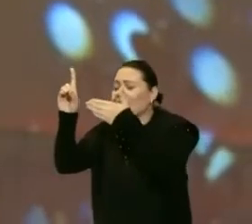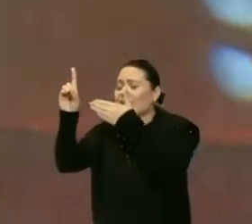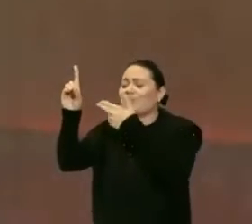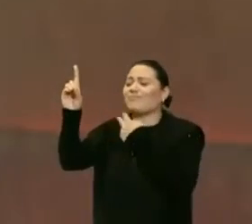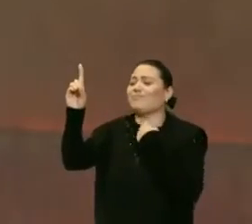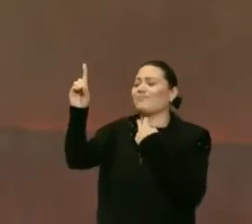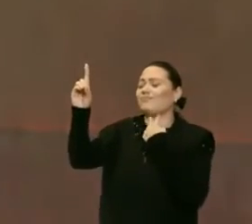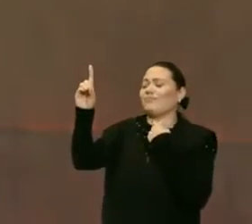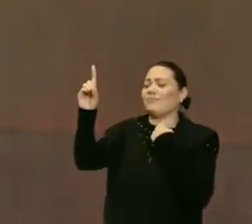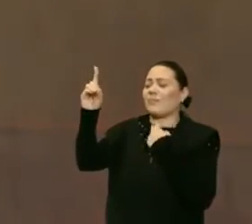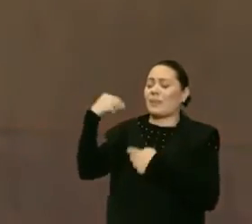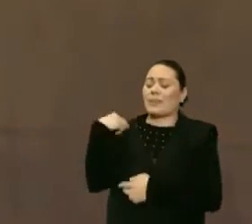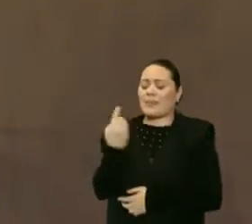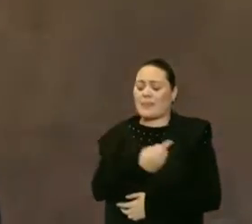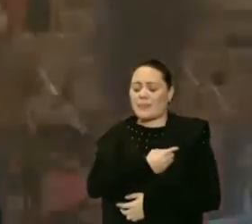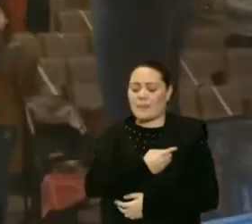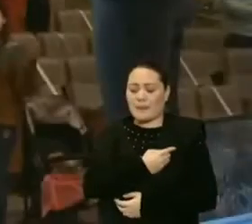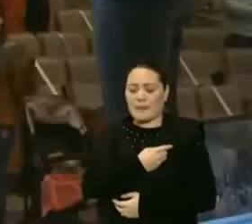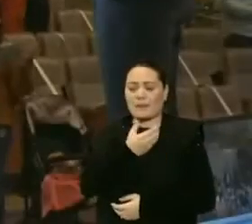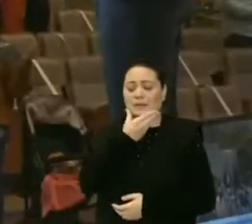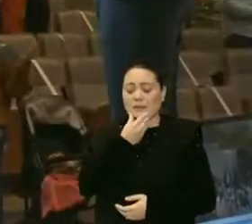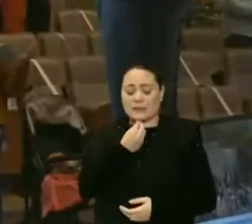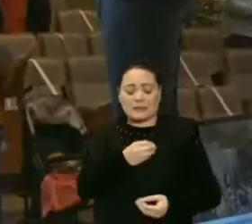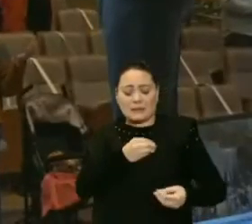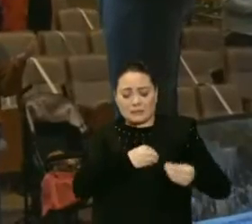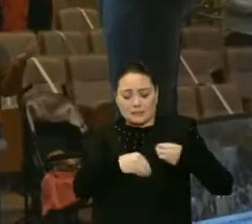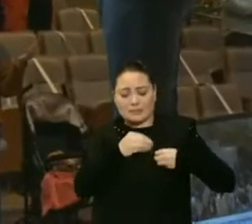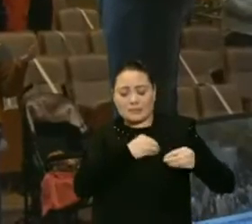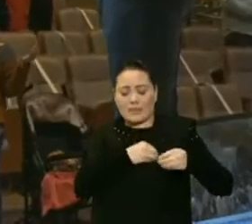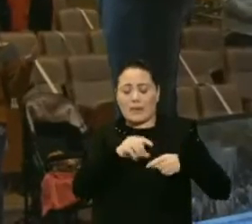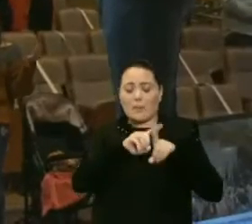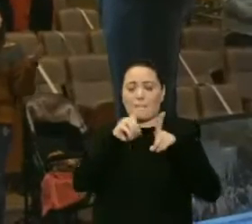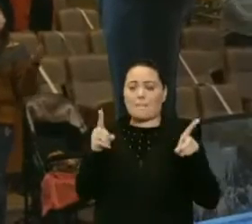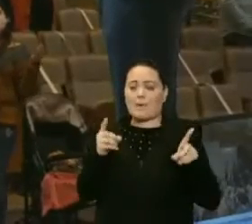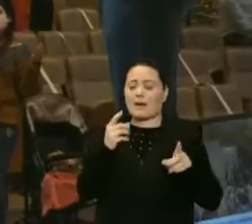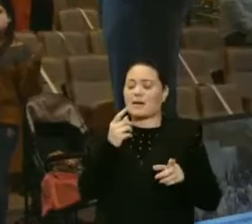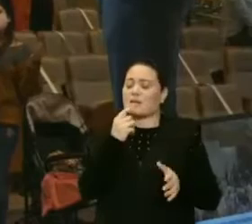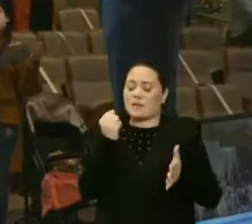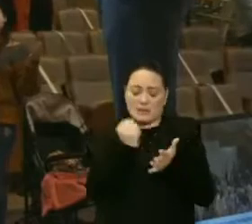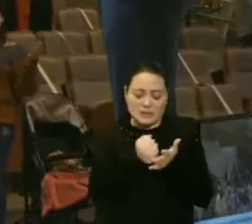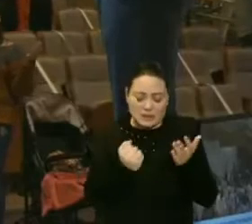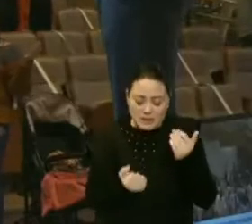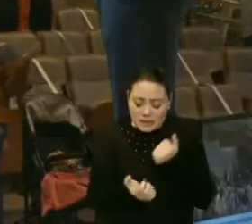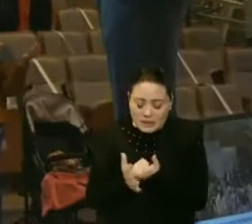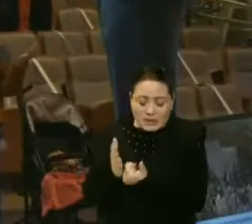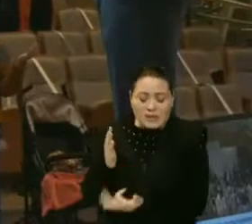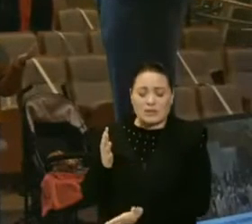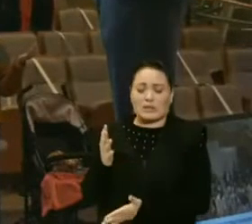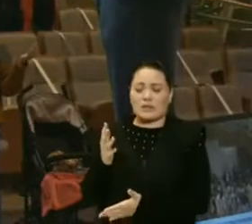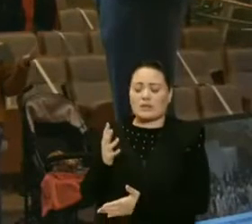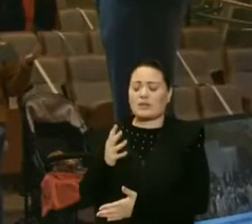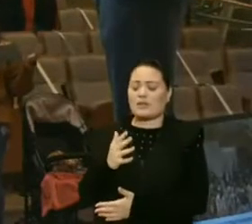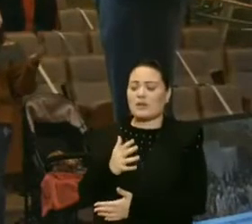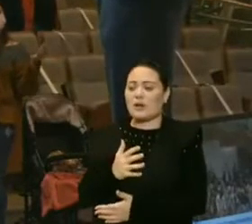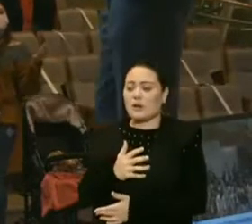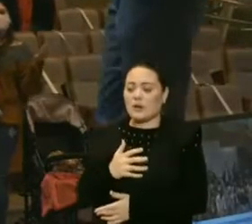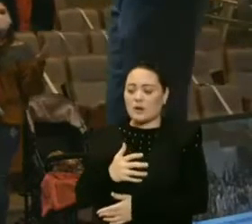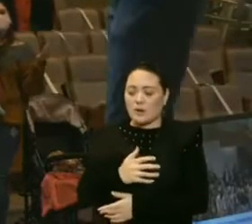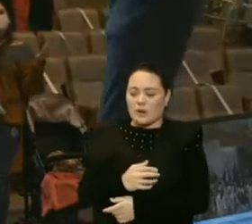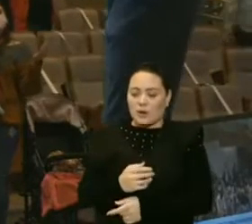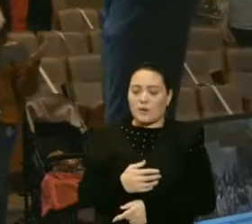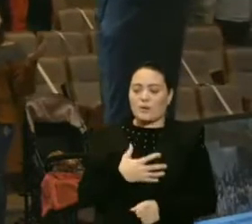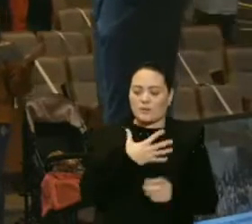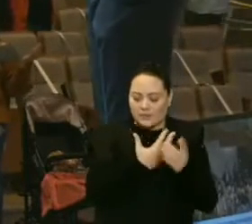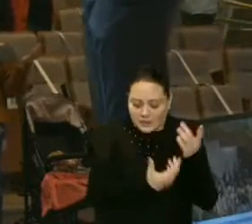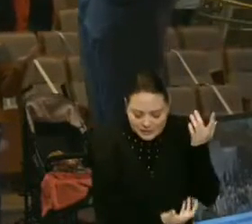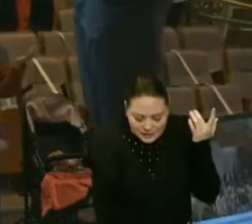somos pecadores. Mas o sangue de Jesus foi derramado na cruz do Calvário. E